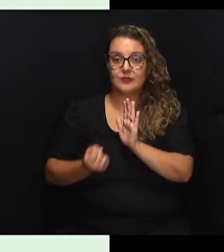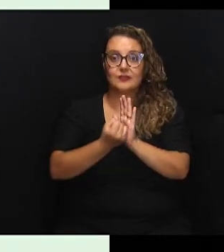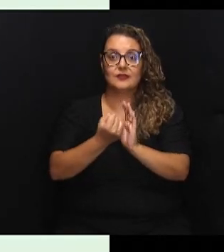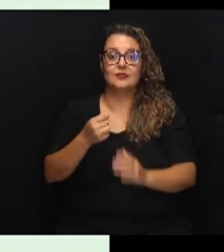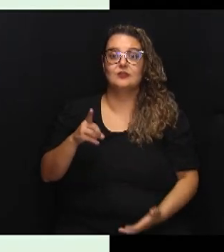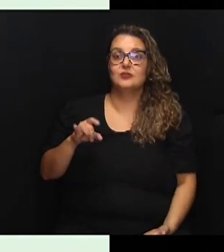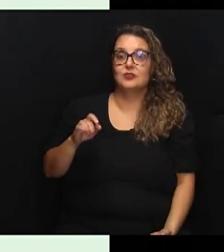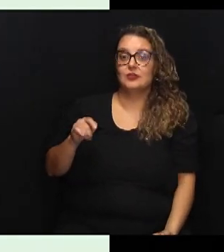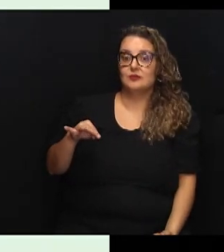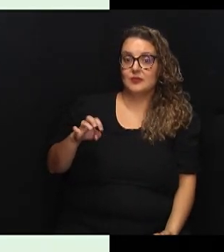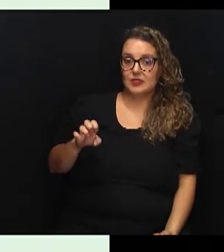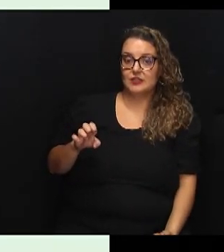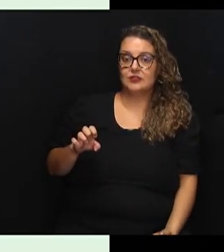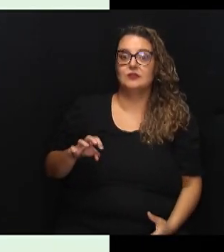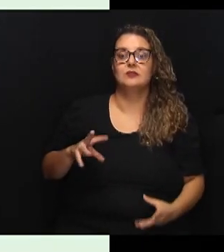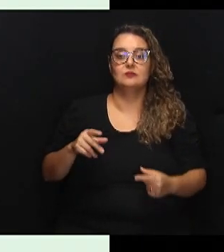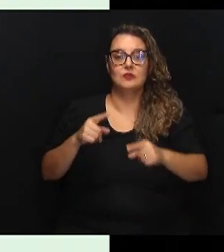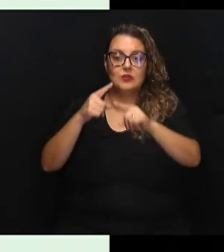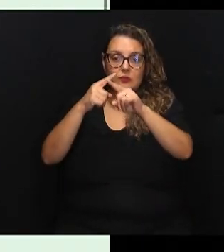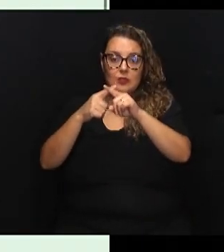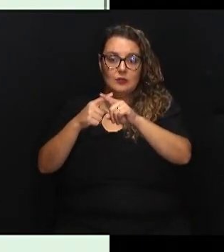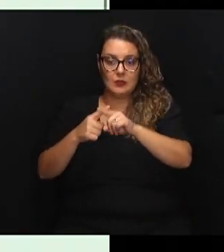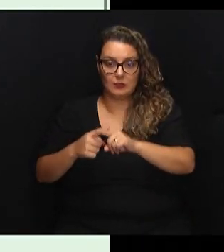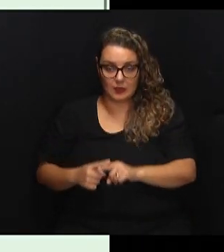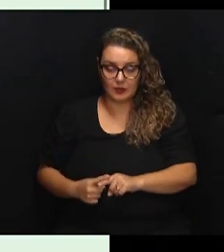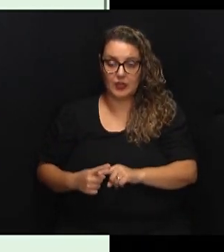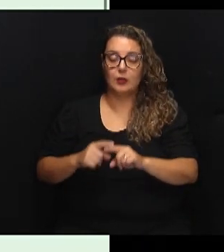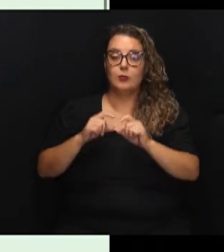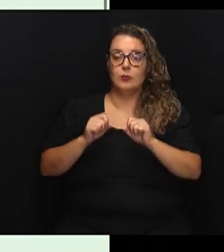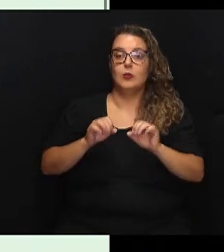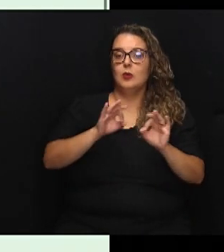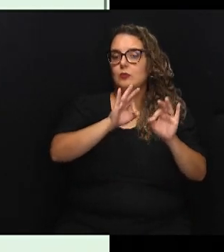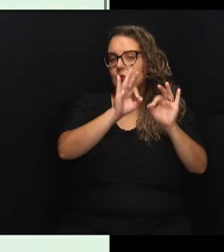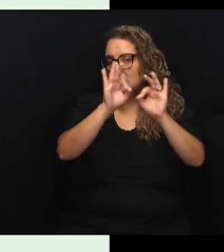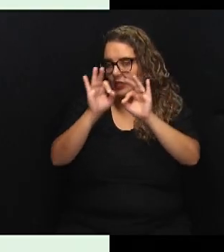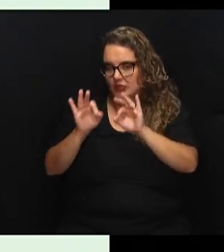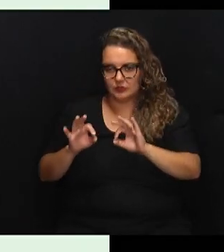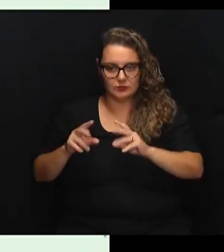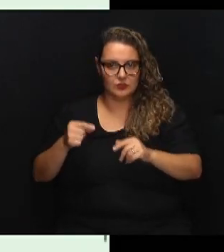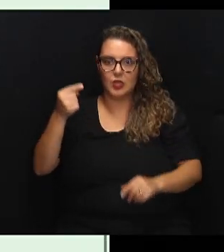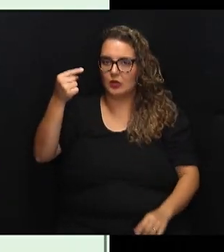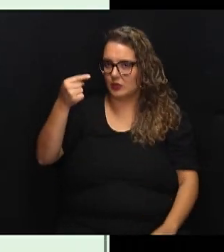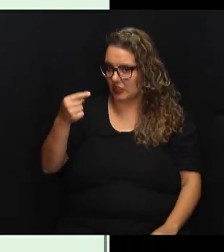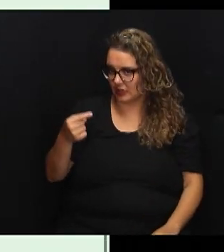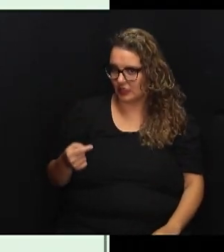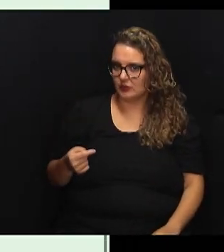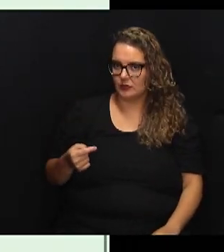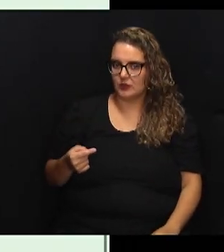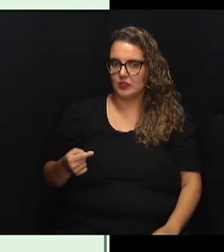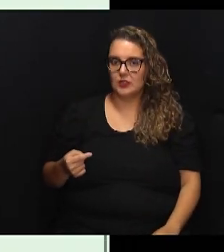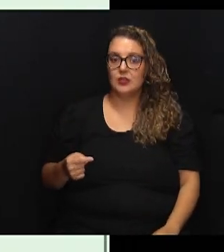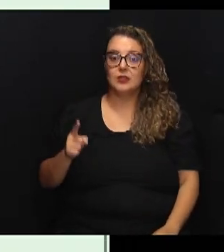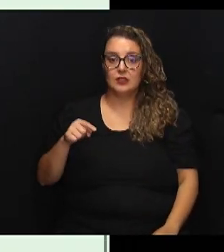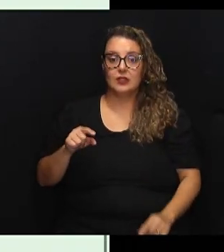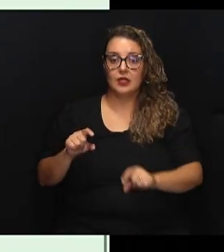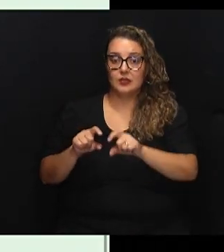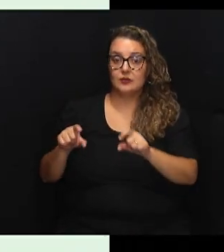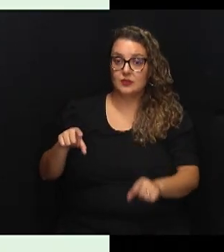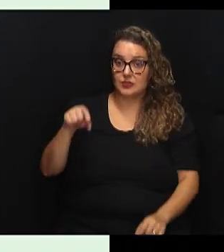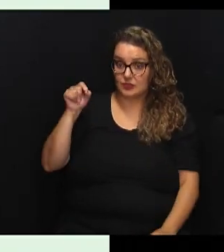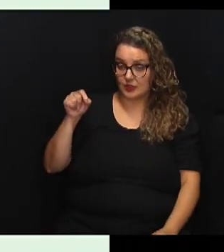Então, aparecem todos os concorrentes, você pode assistir sobre cada um, e aí você vai embaixo